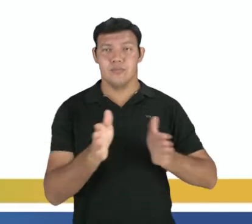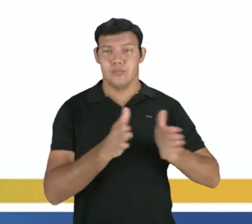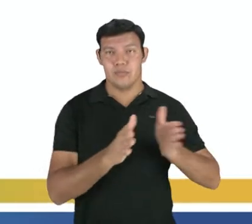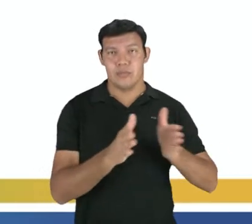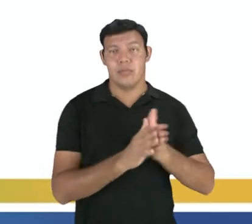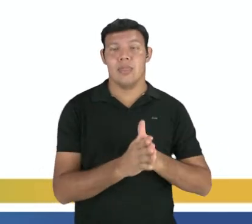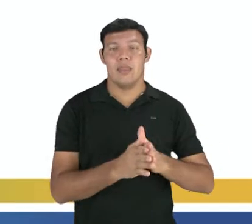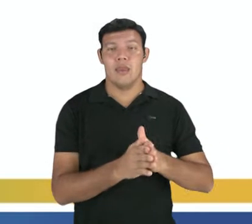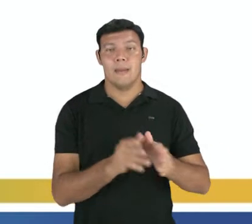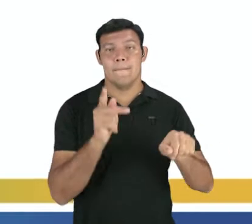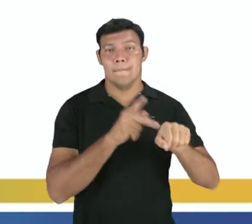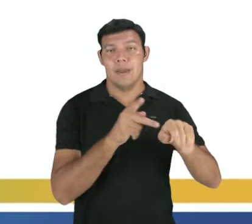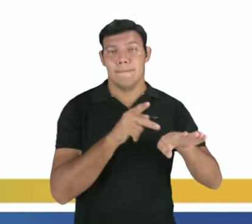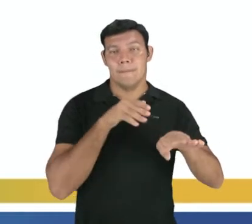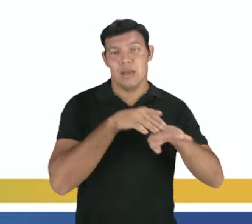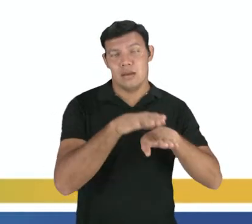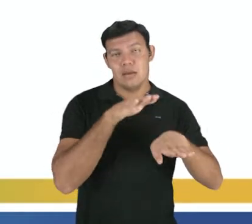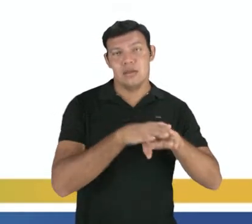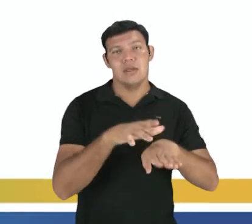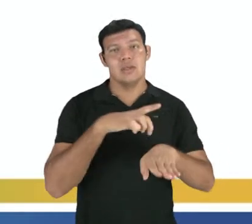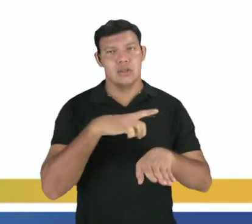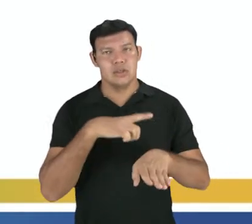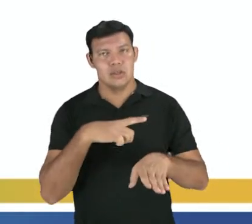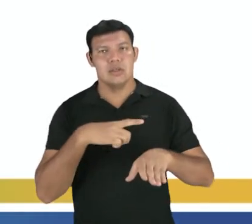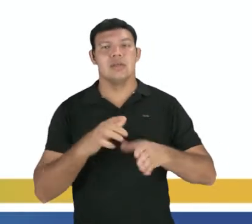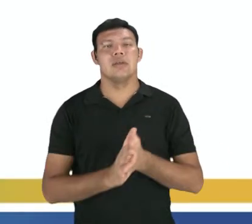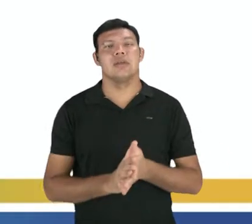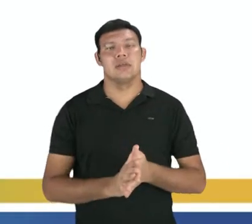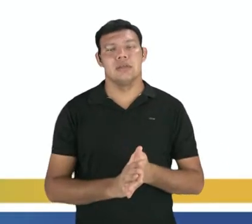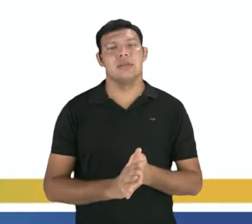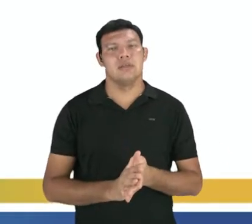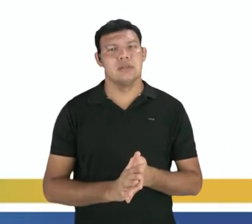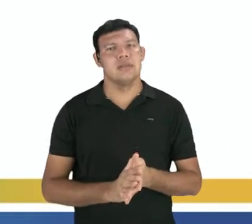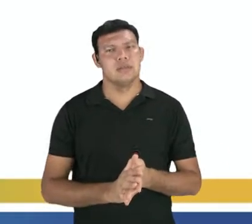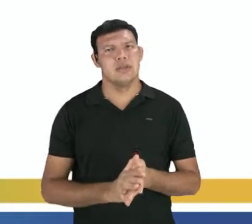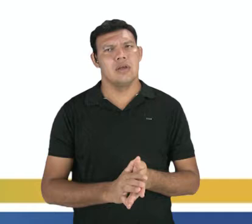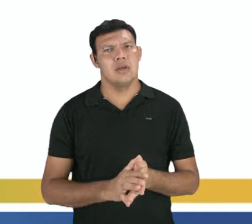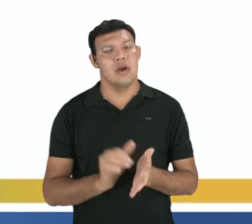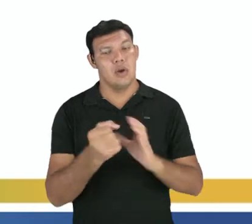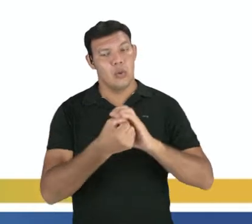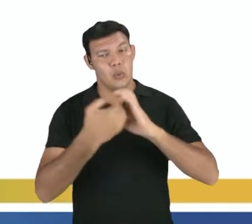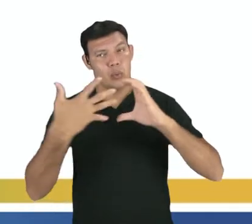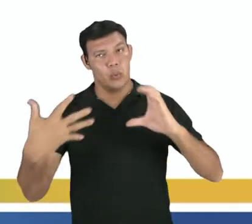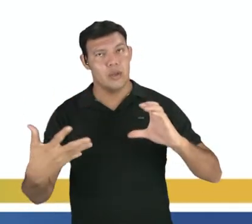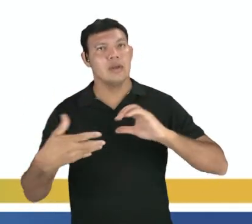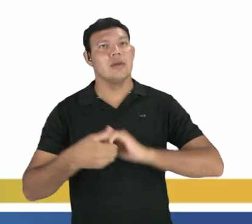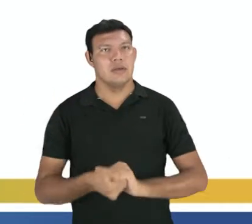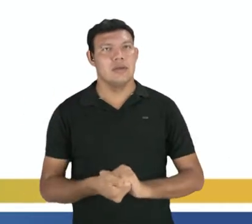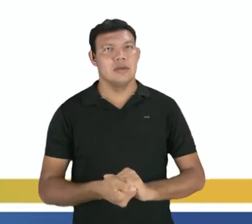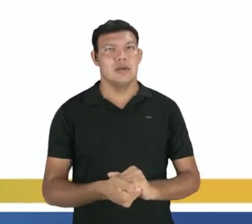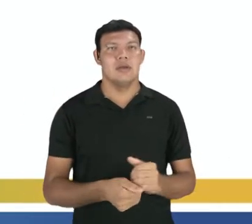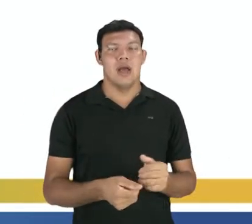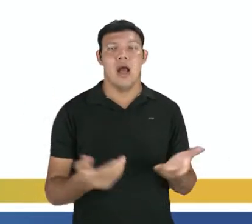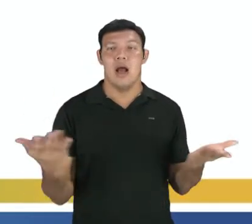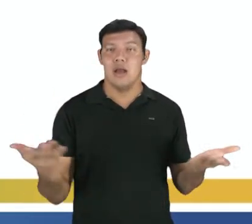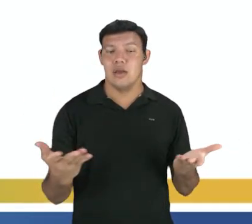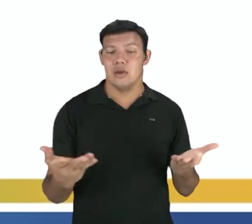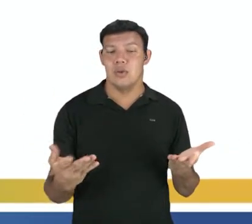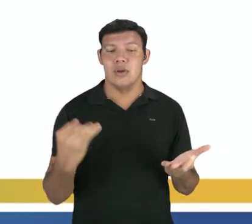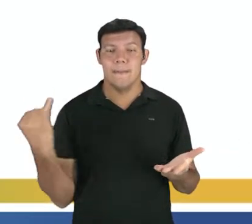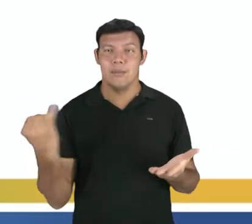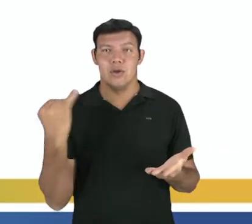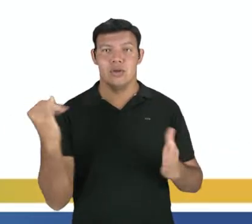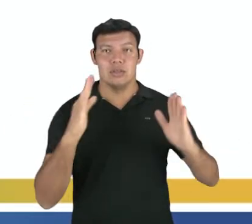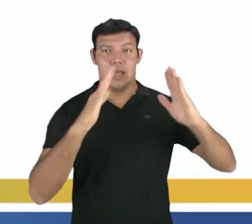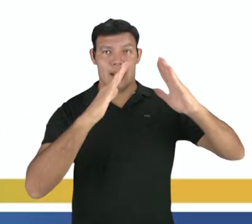nós temos algumas questões, né, como as inovações técnicas. O que a gente vai ter agora, pessoal, é a moradia, né? Eles deixam de